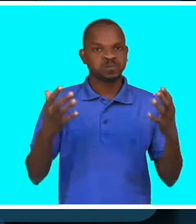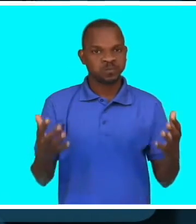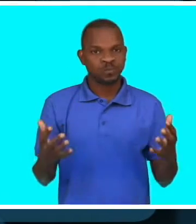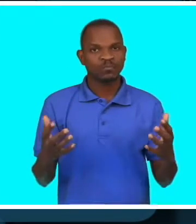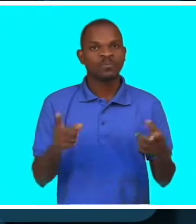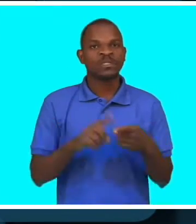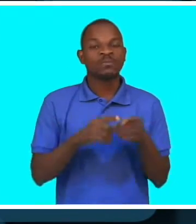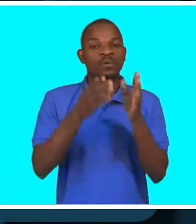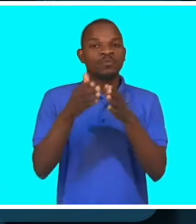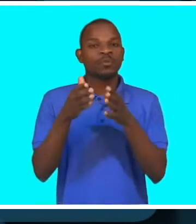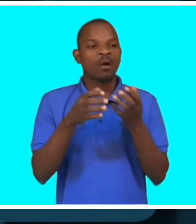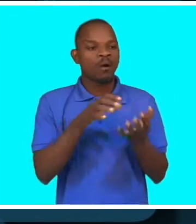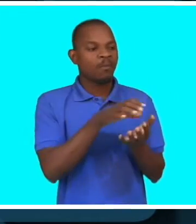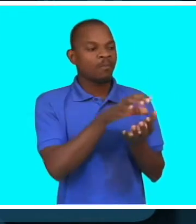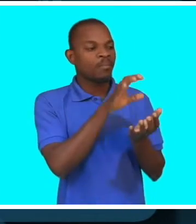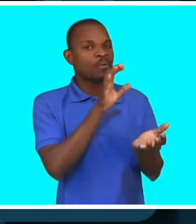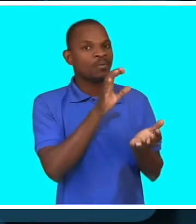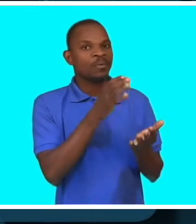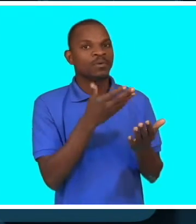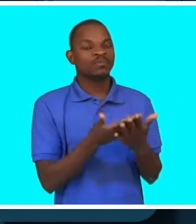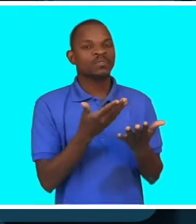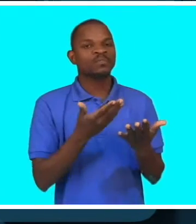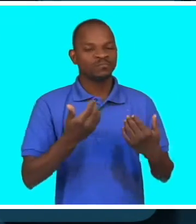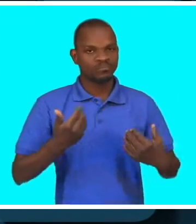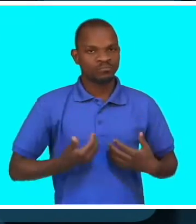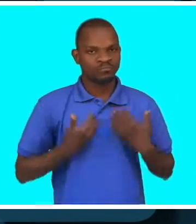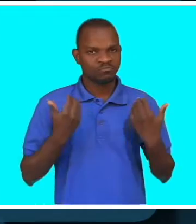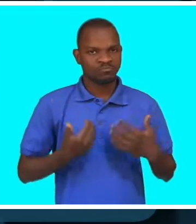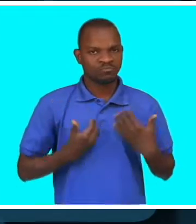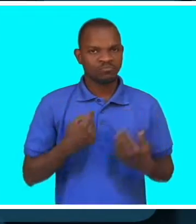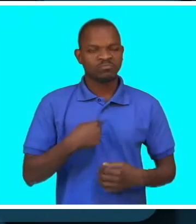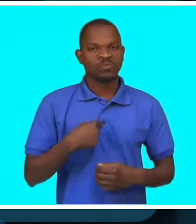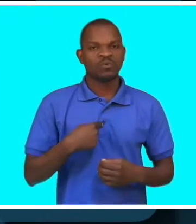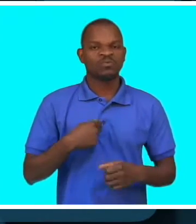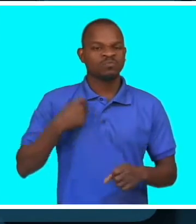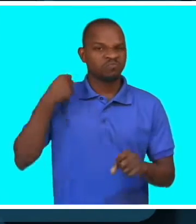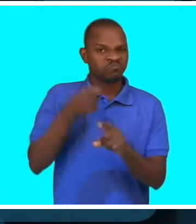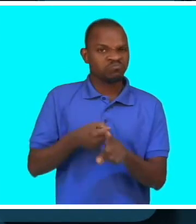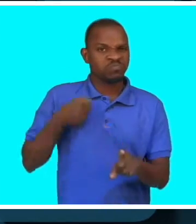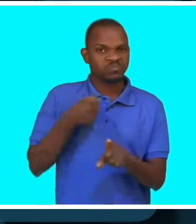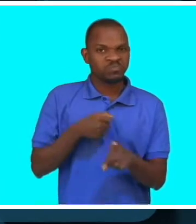de se admirar, porque sou jovem batalhador,